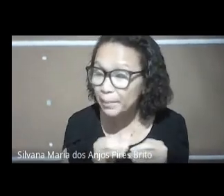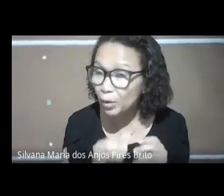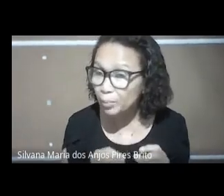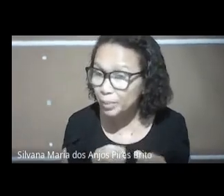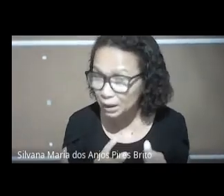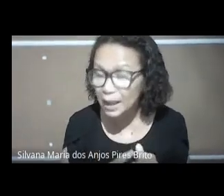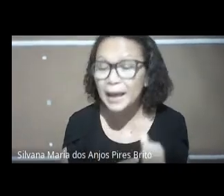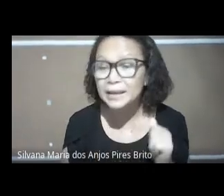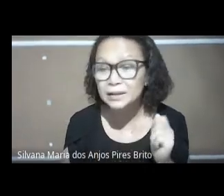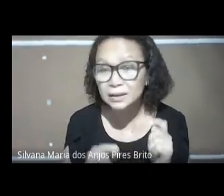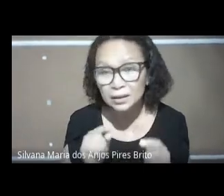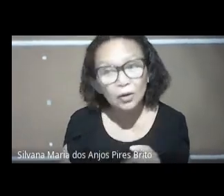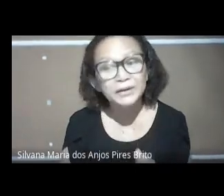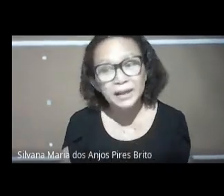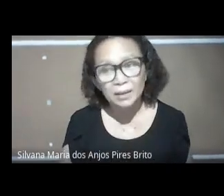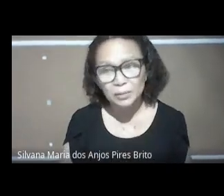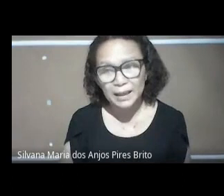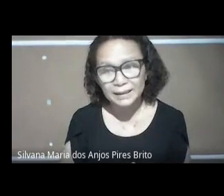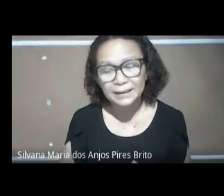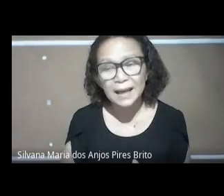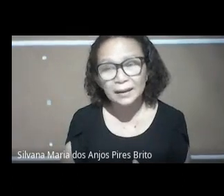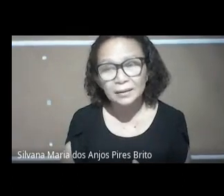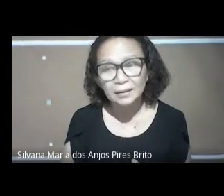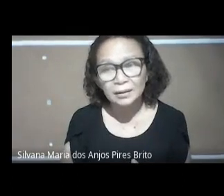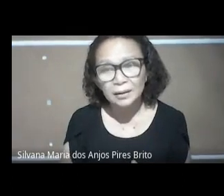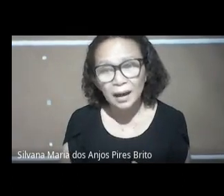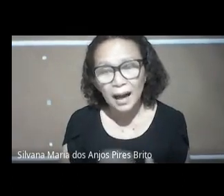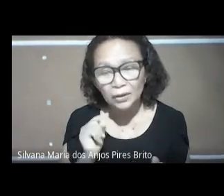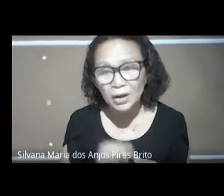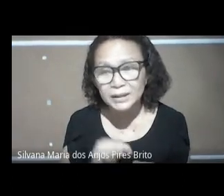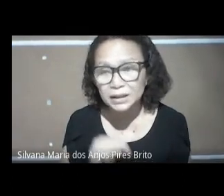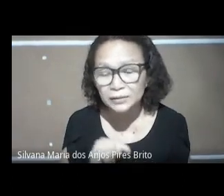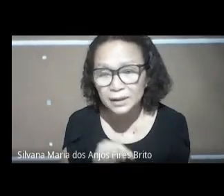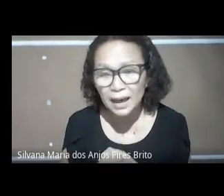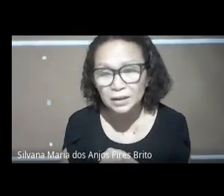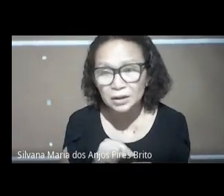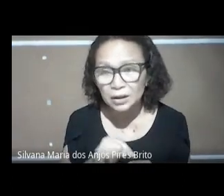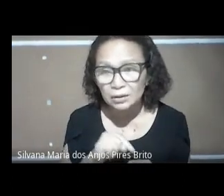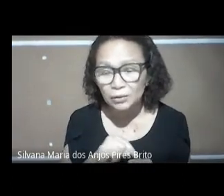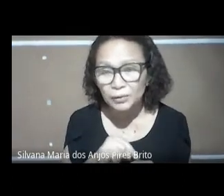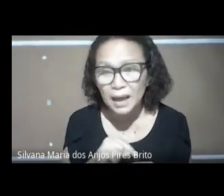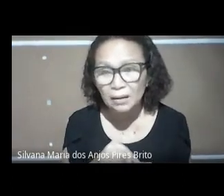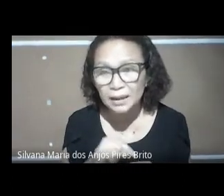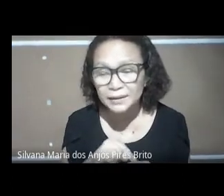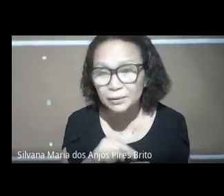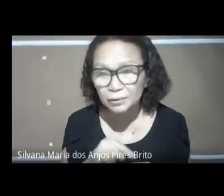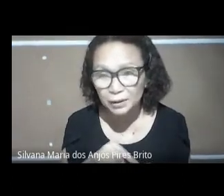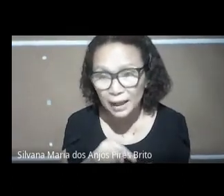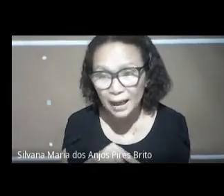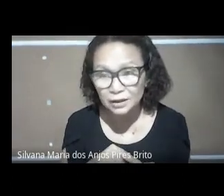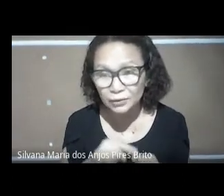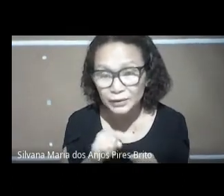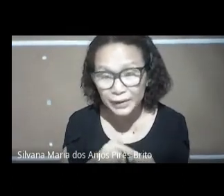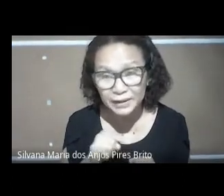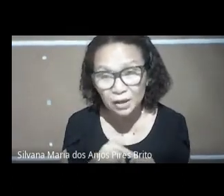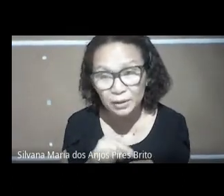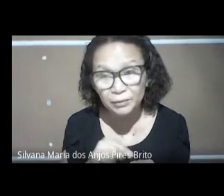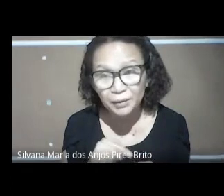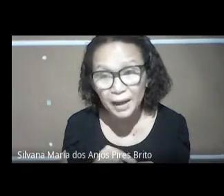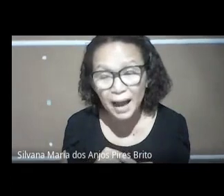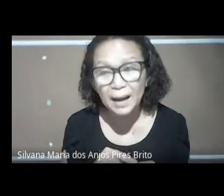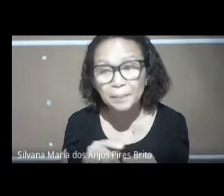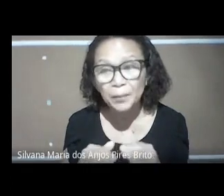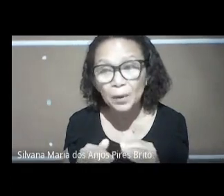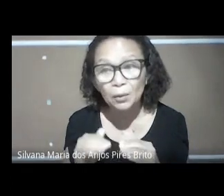favor, se aproprie deles. Nós iremos precisar. A nossa atividade, no final da segunda unidade, vocês irão